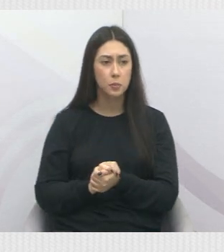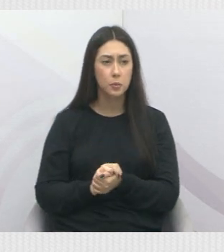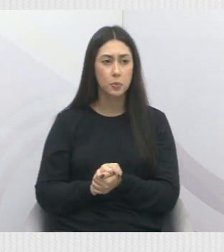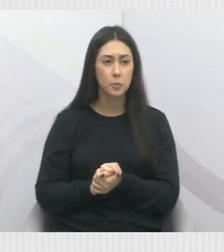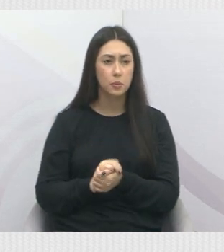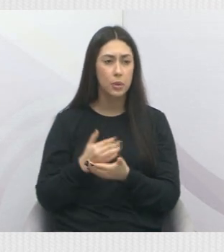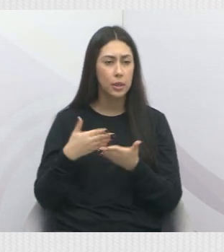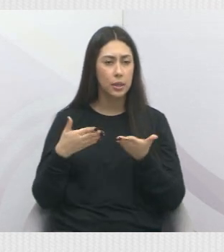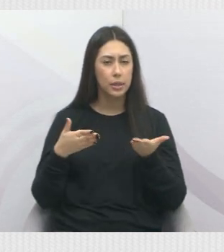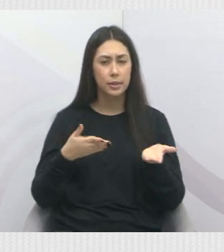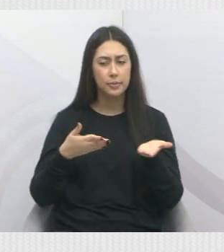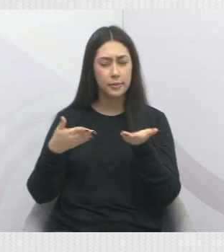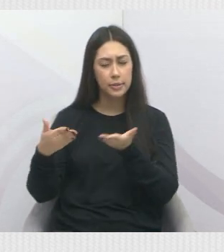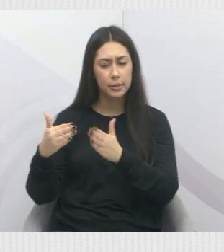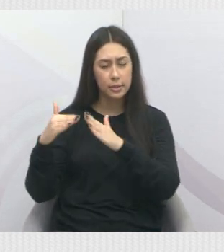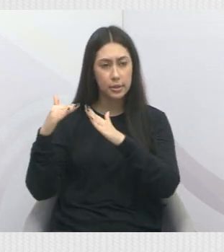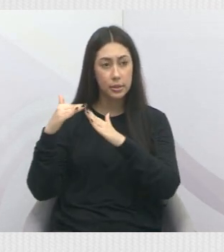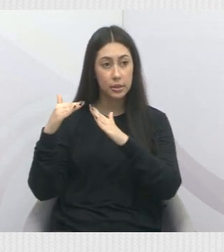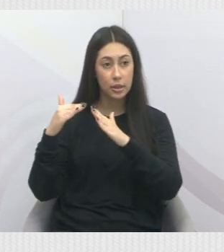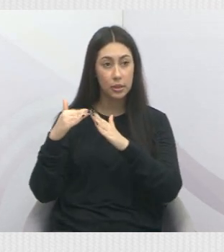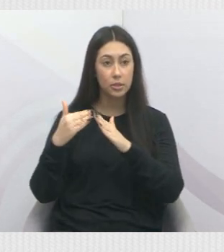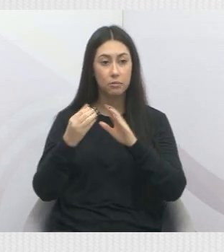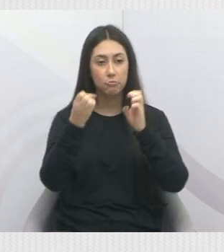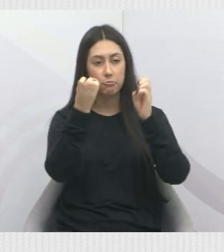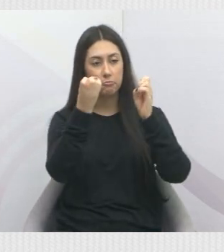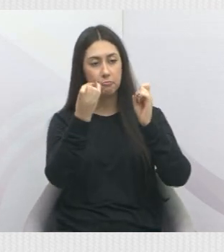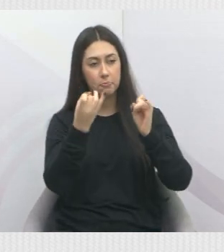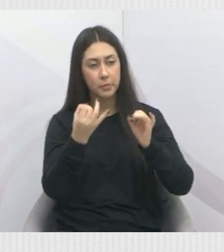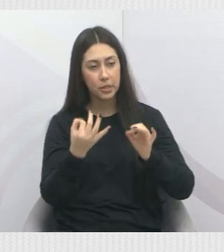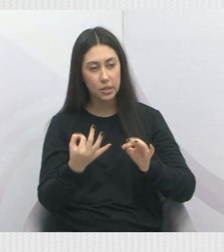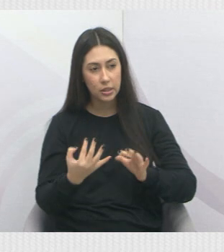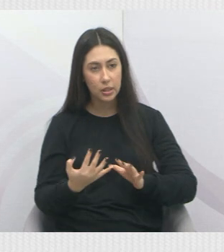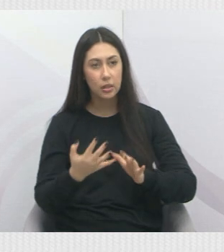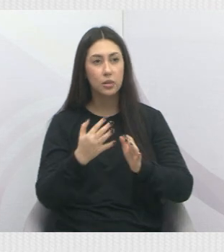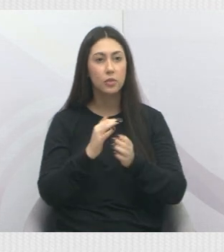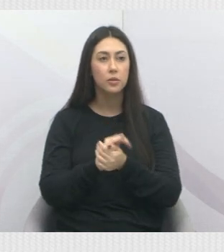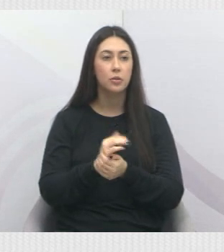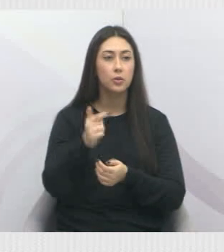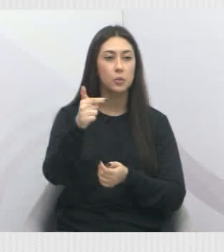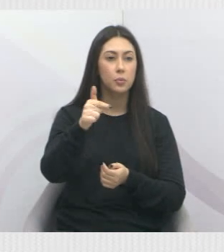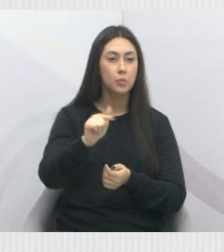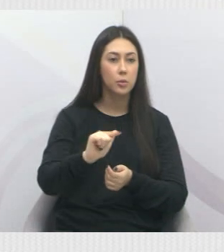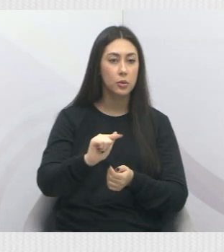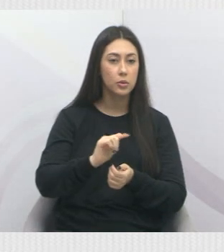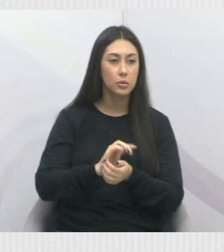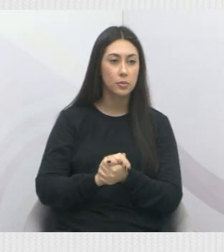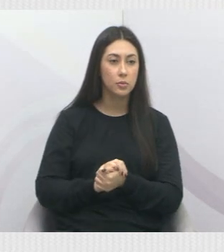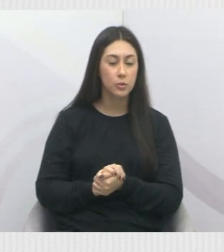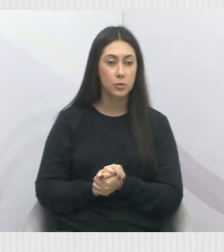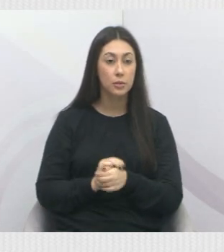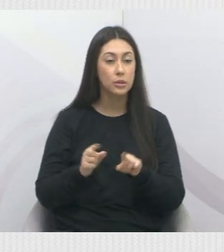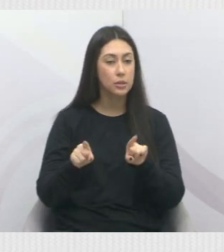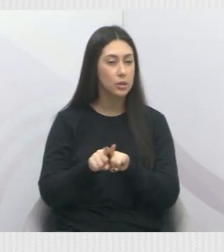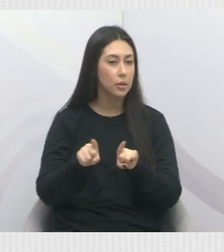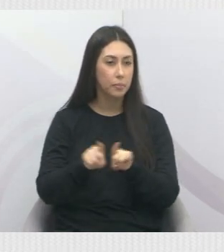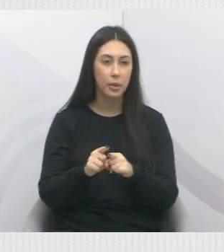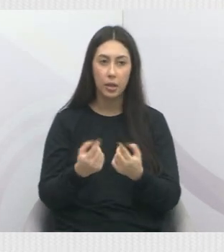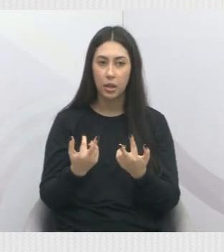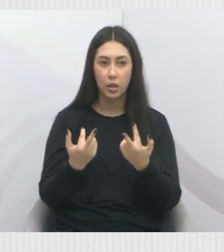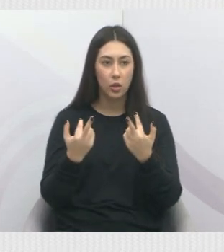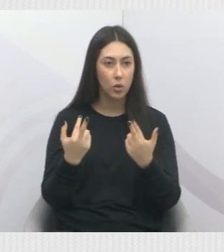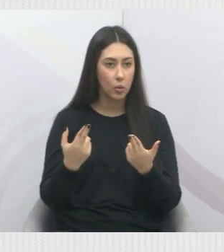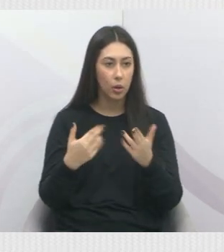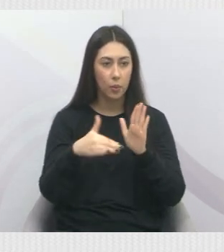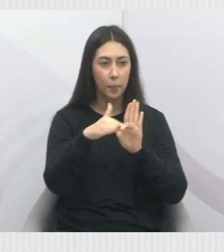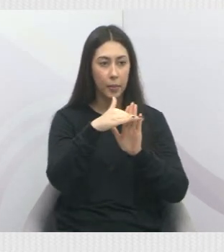para atendimento no domicílio. E aí estratificado aí por paciente. No próximo slide, também essa mesma